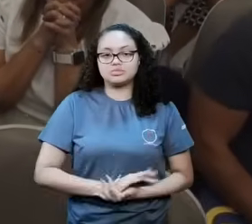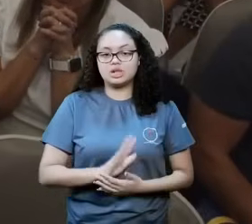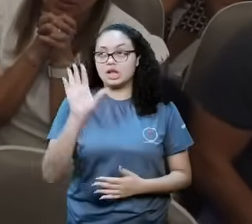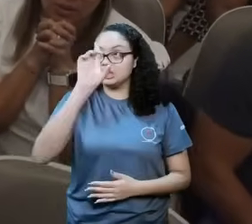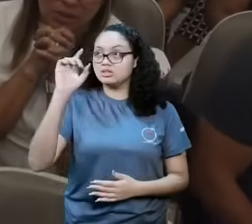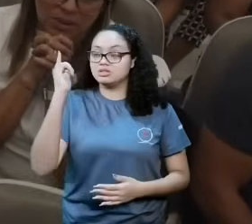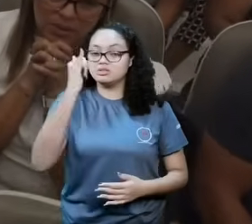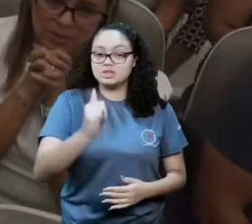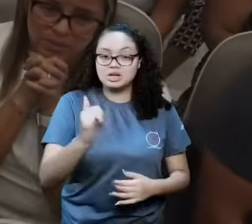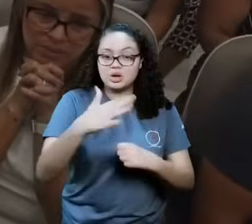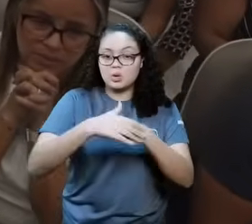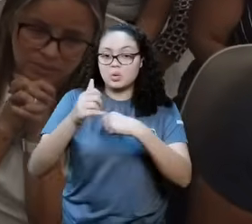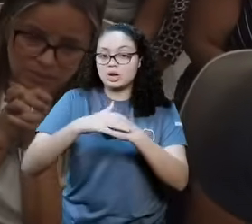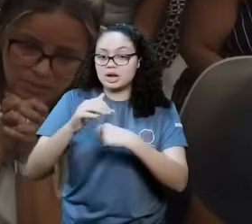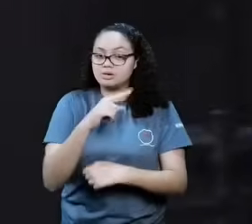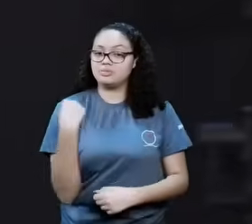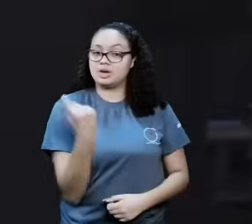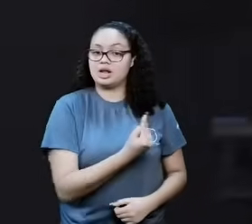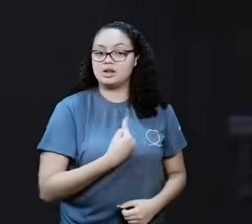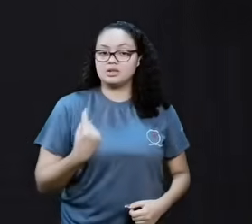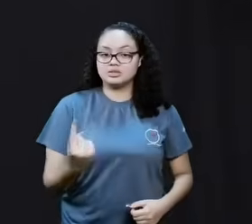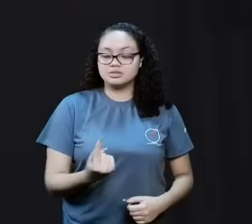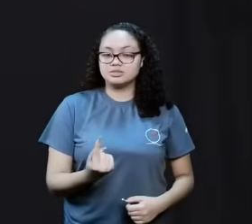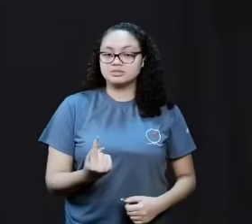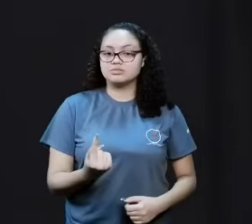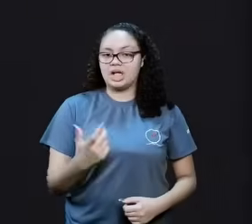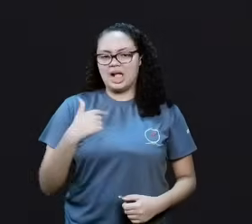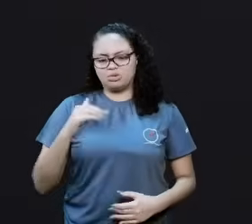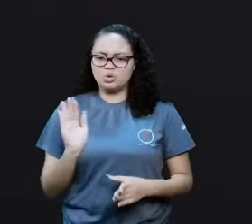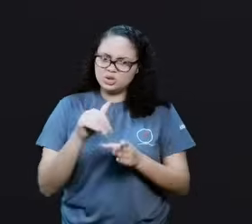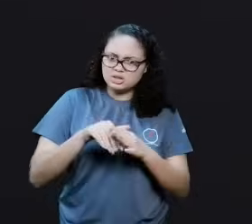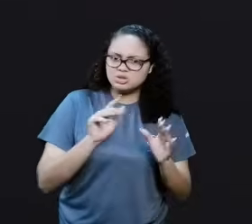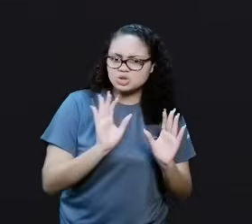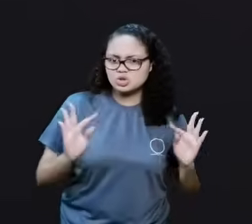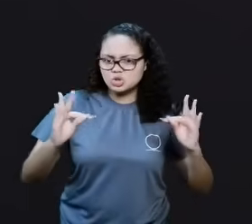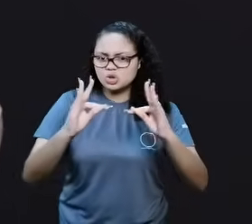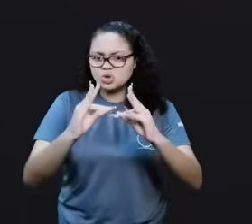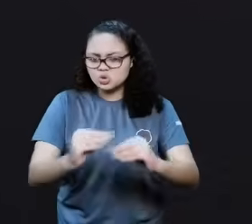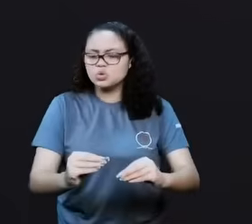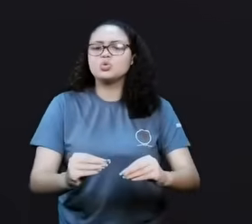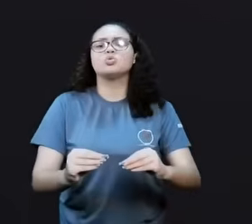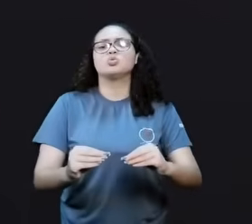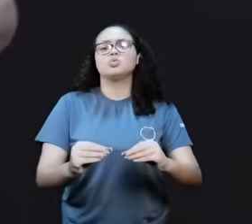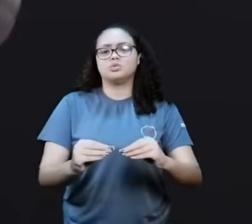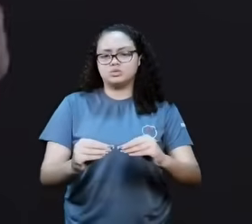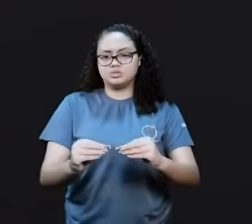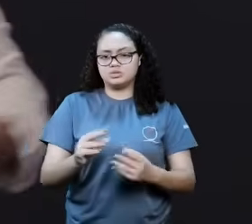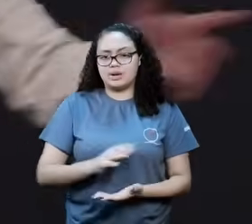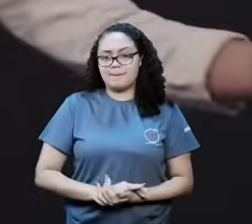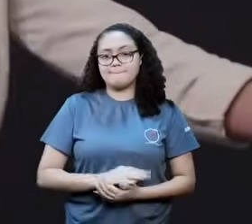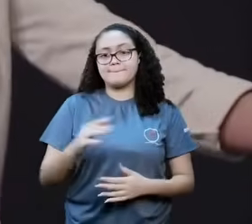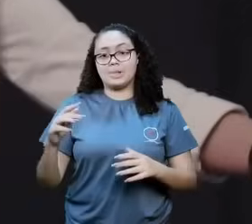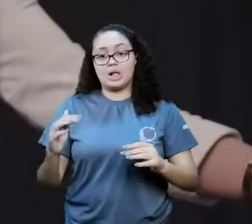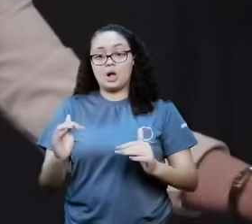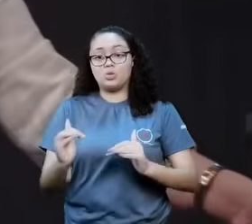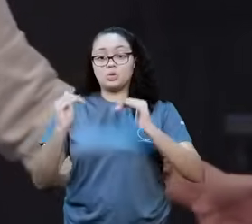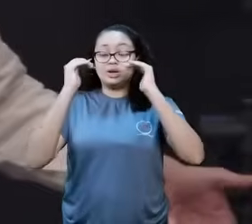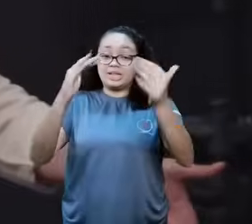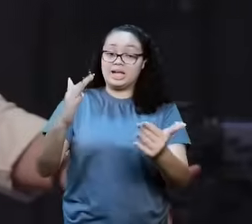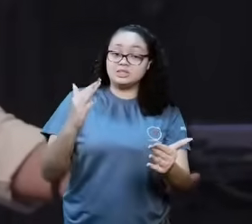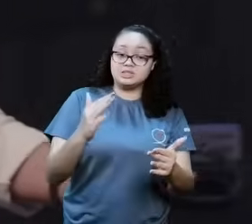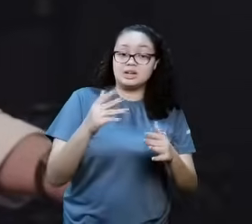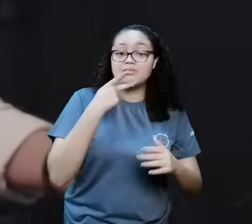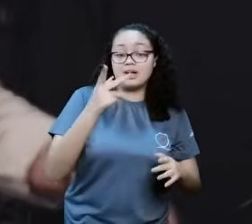Deus está dizendo com carinho aqui para mim e para você, porque eu estou embutido em tudo que eu estou pregando aqui. Inclusive sou autoridade na fala, porque é autoridade no erro.